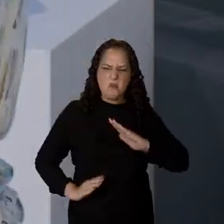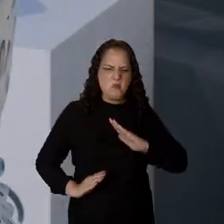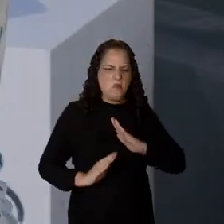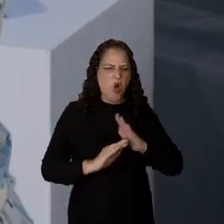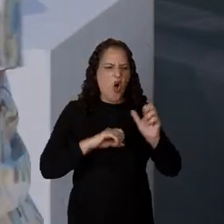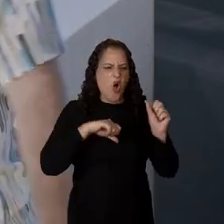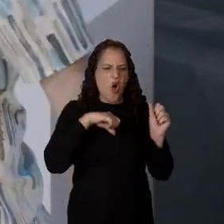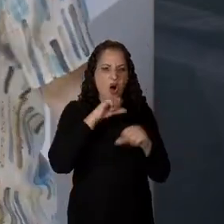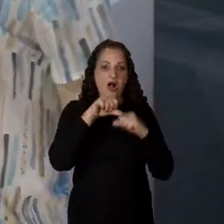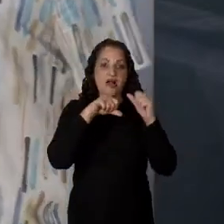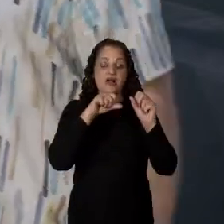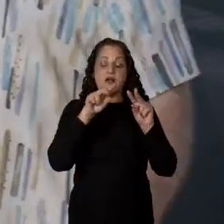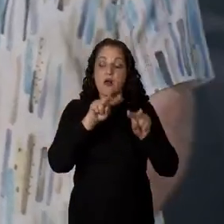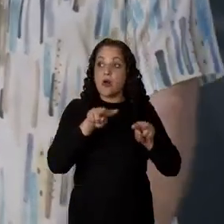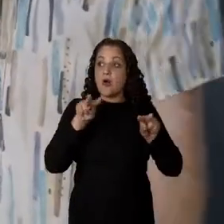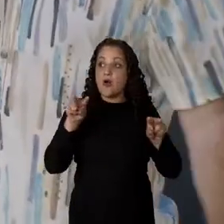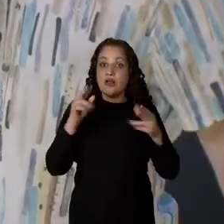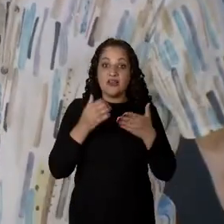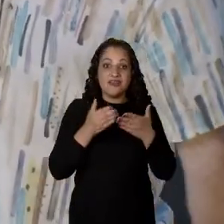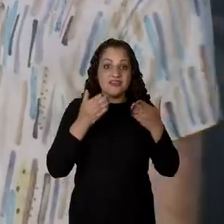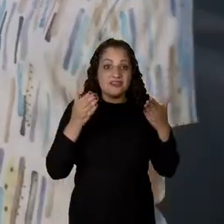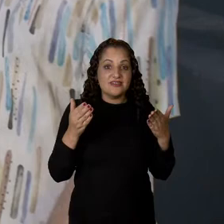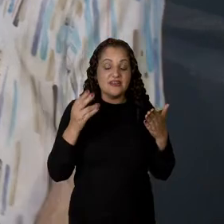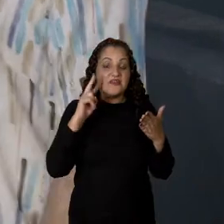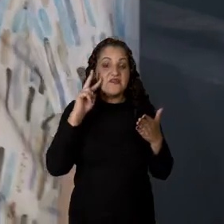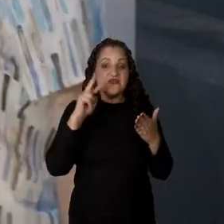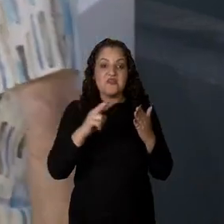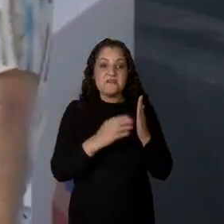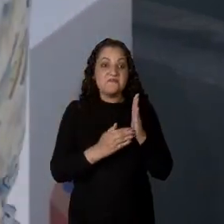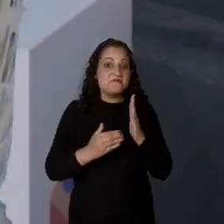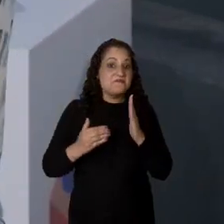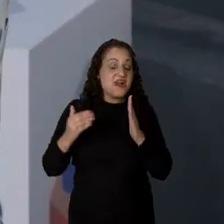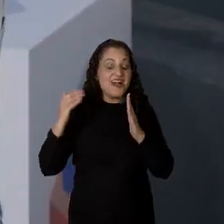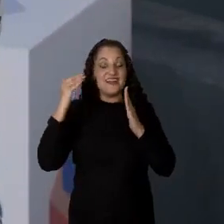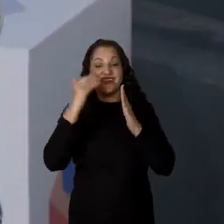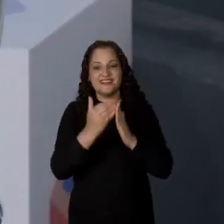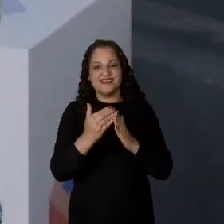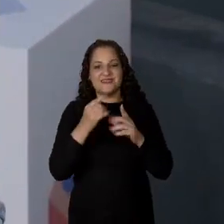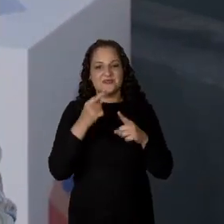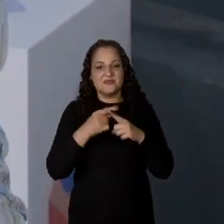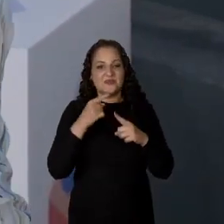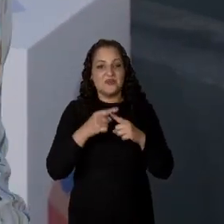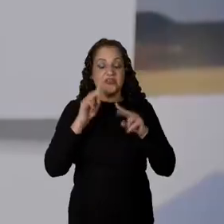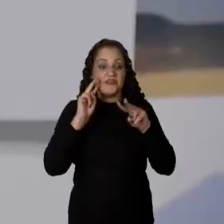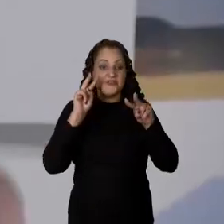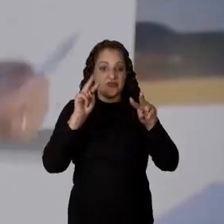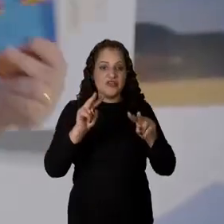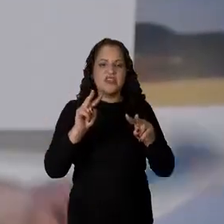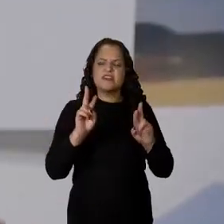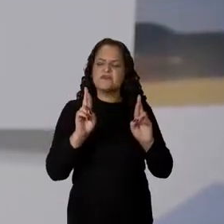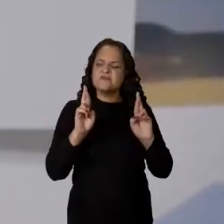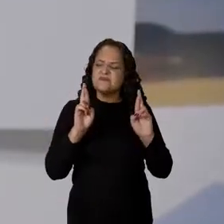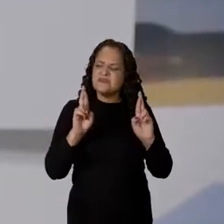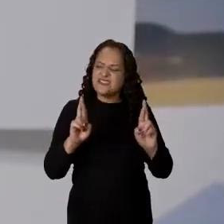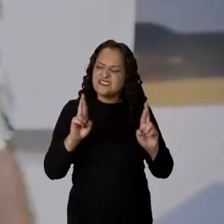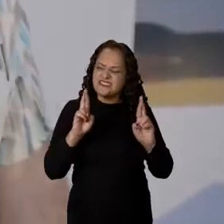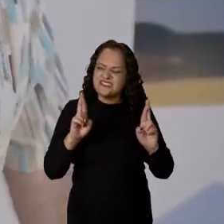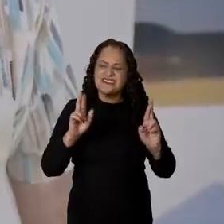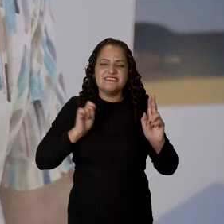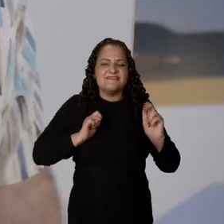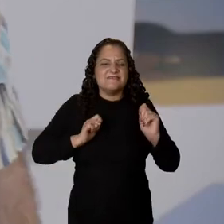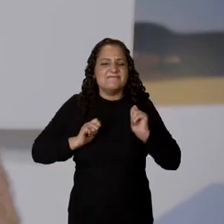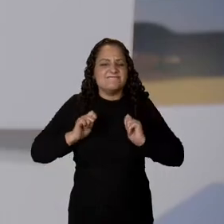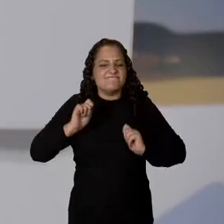E quando a gente olha para vocês, a gente vê algo além disso. A gente vê que as nossas esperanças, as nossas expectativas